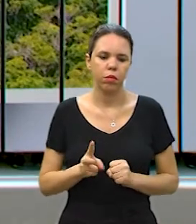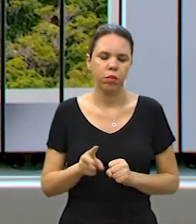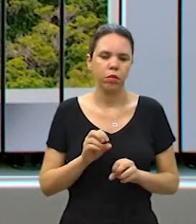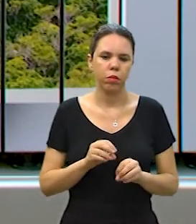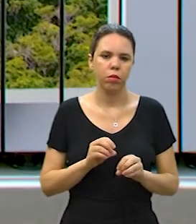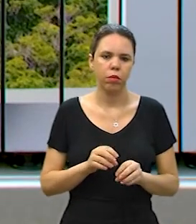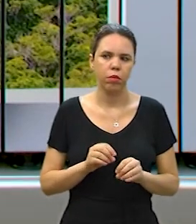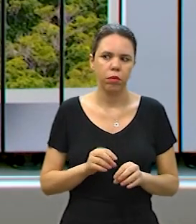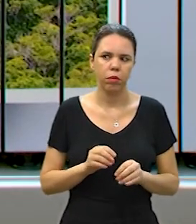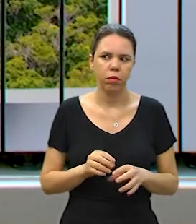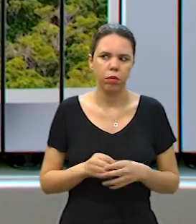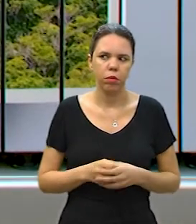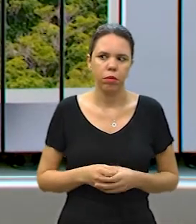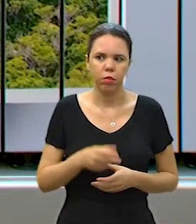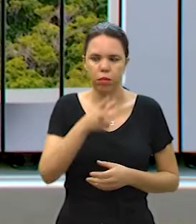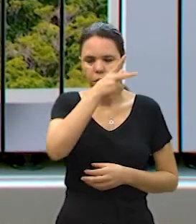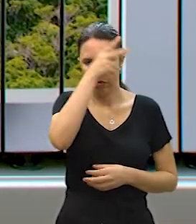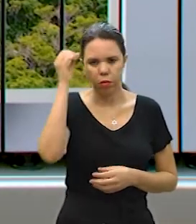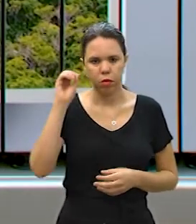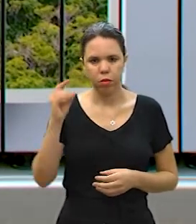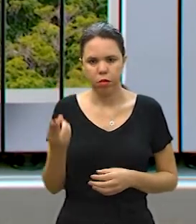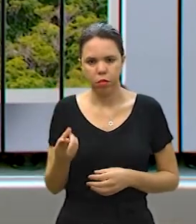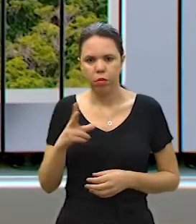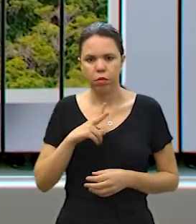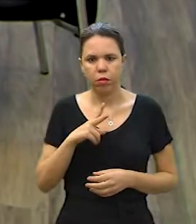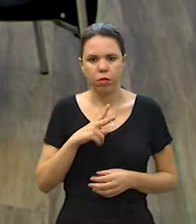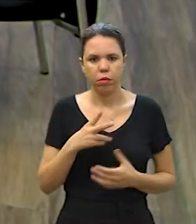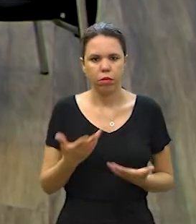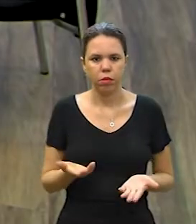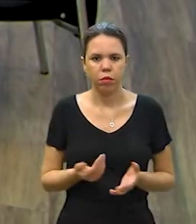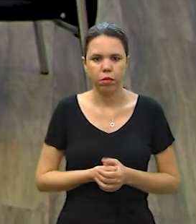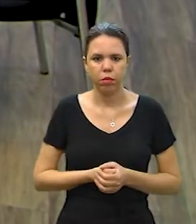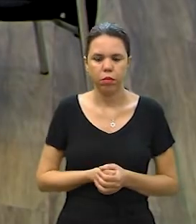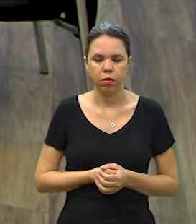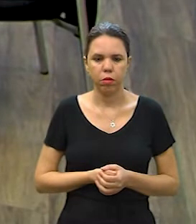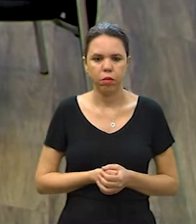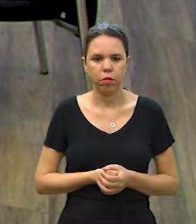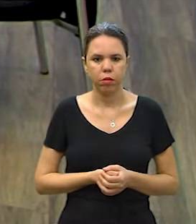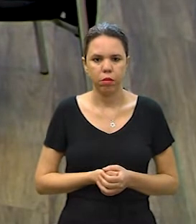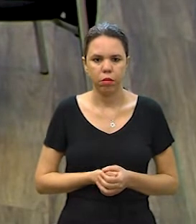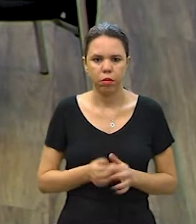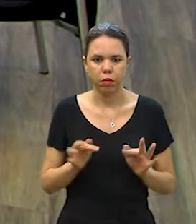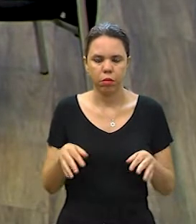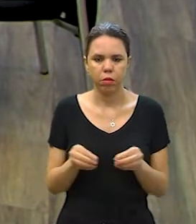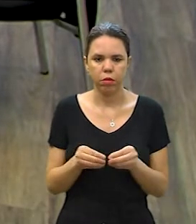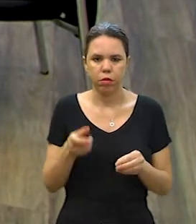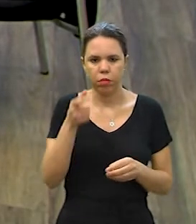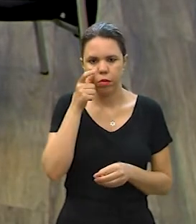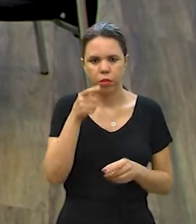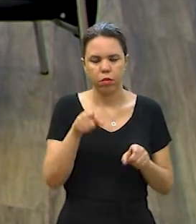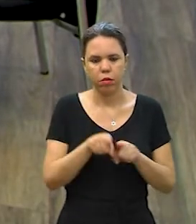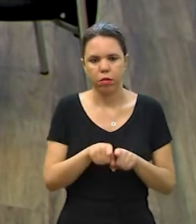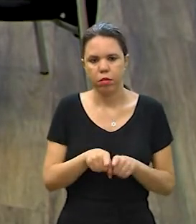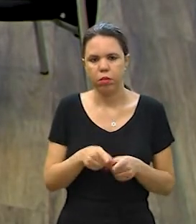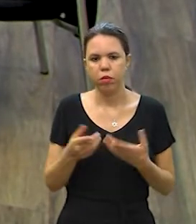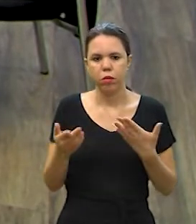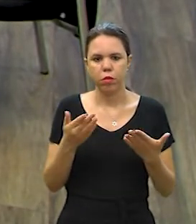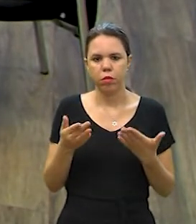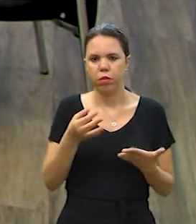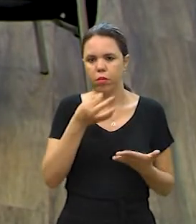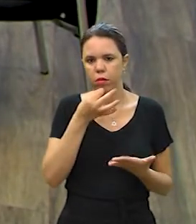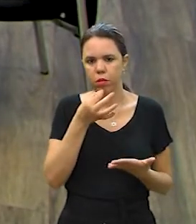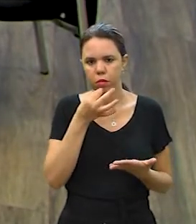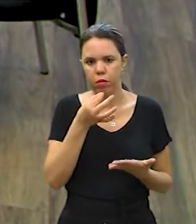educação pública ou privada, enfim, né? Solange, para encerrar, queria ouvi-la também. Qual que é a sua visão